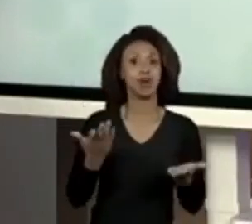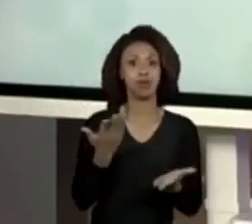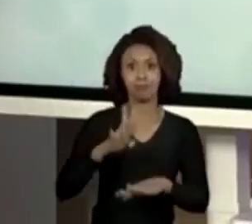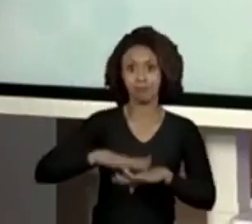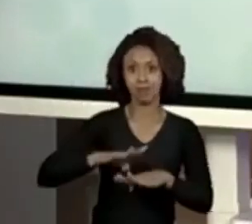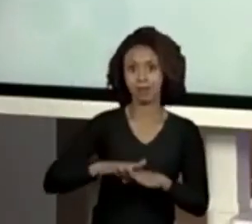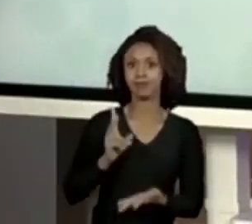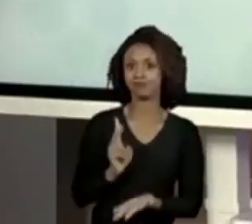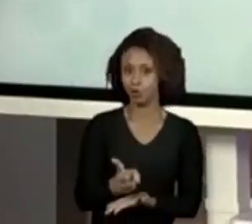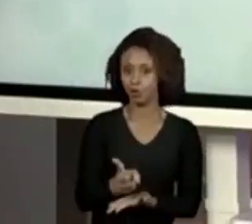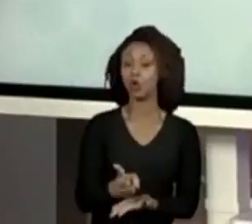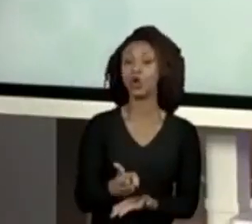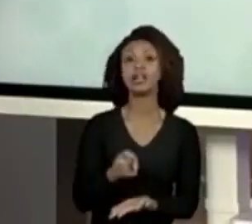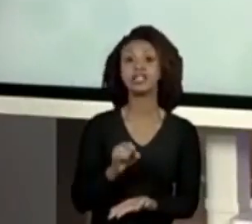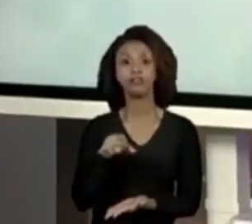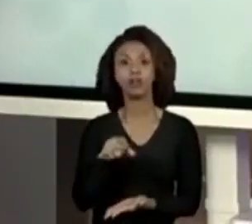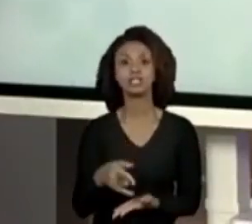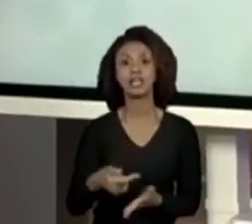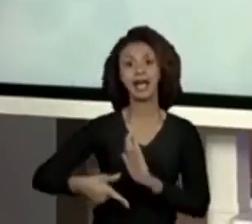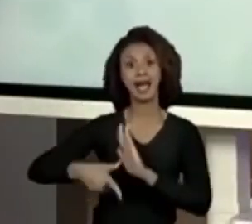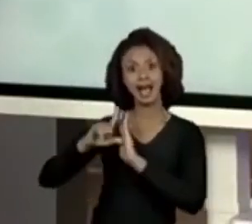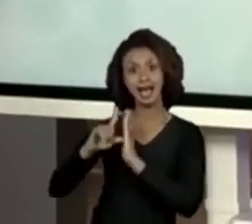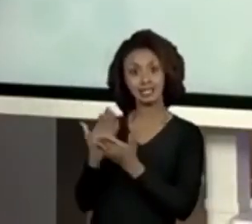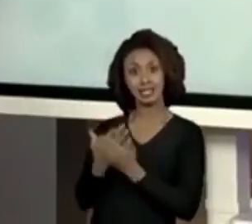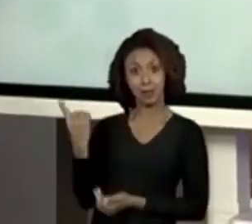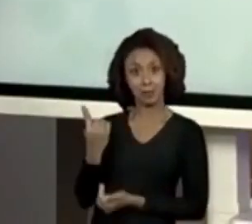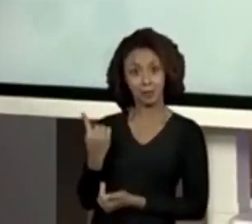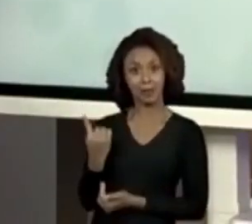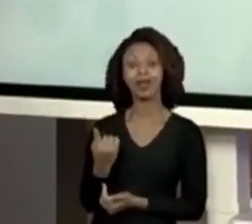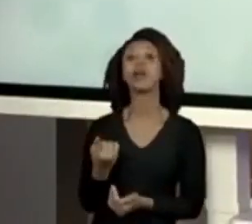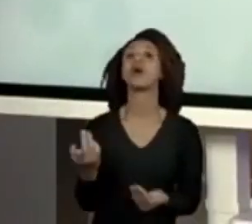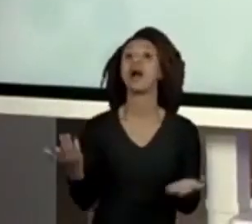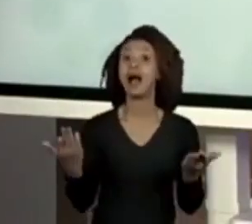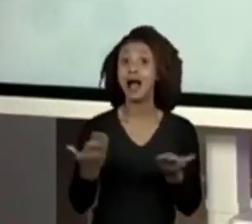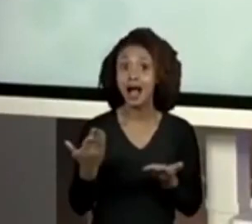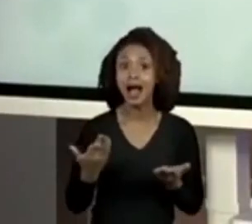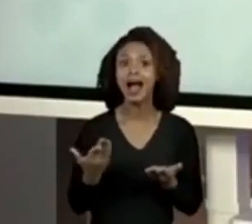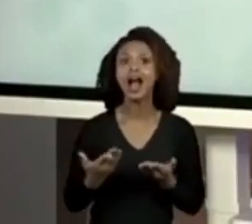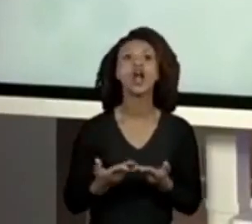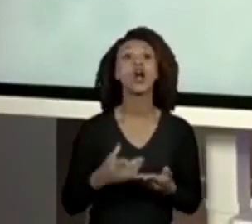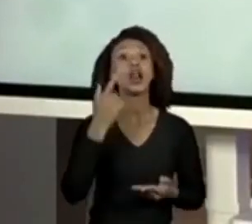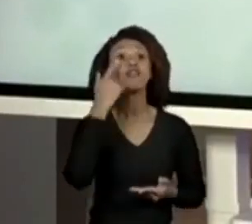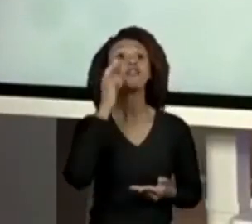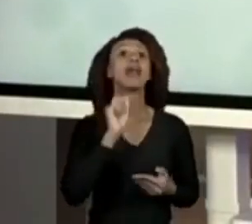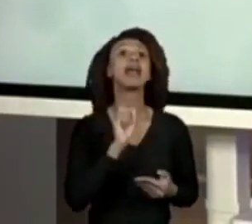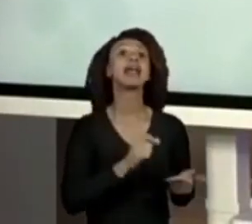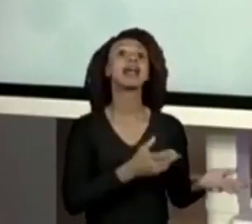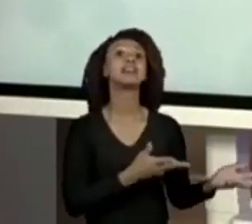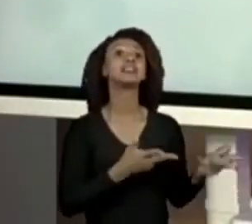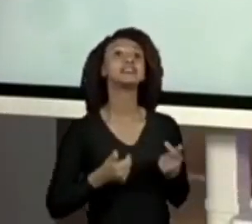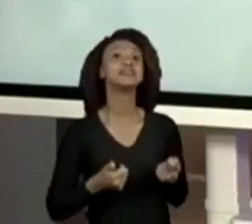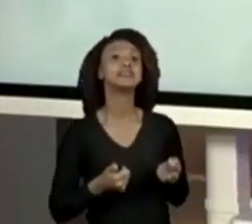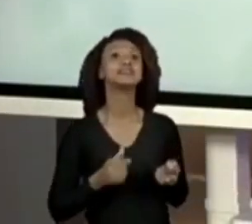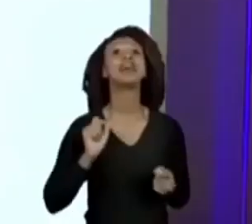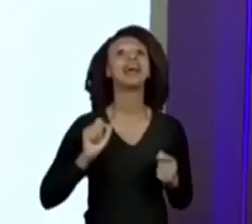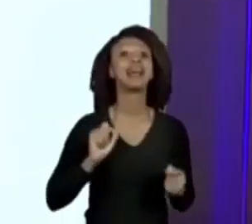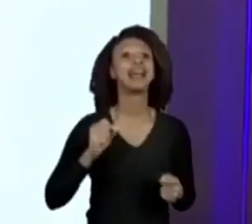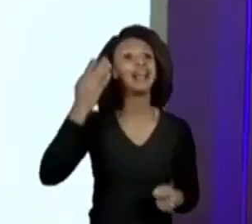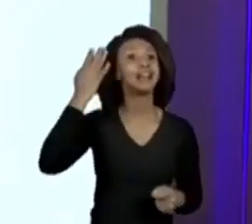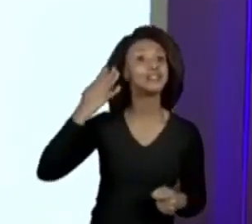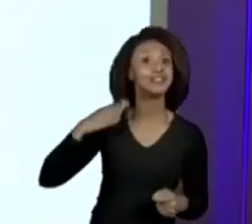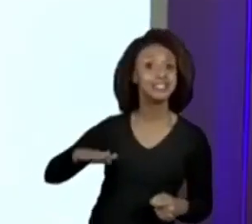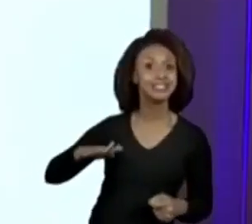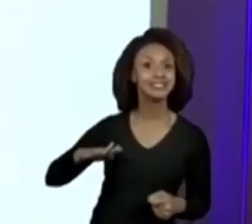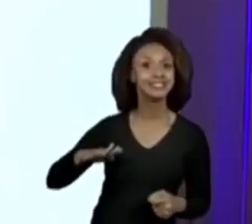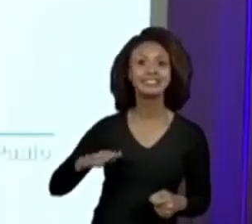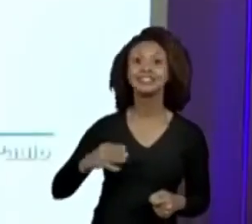E aí, se você não estava aqui na primeira aula, você vai ver agora quem eu chamei para me ajudar. Professora Fran. Bom